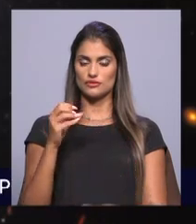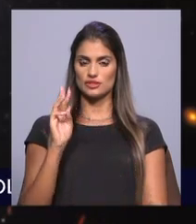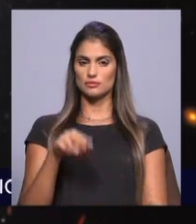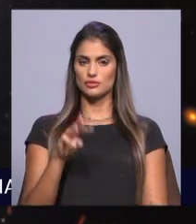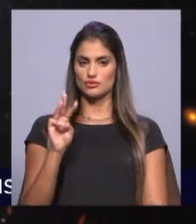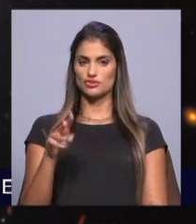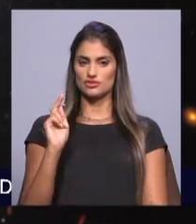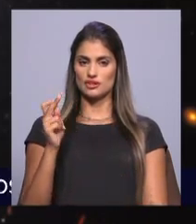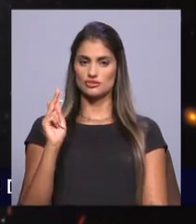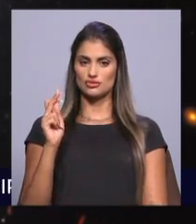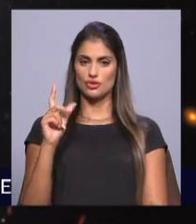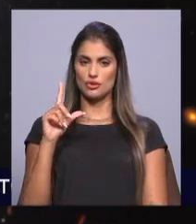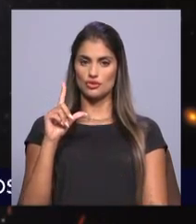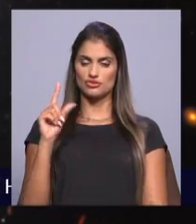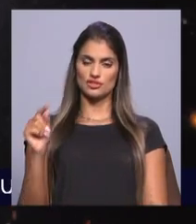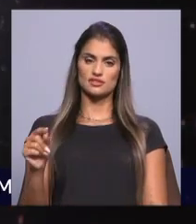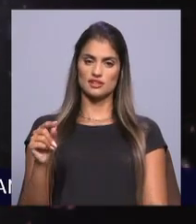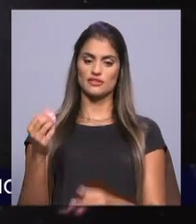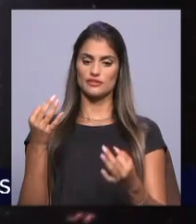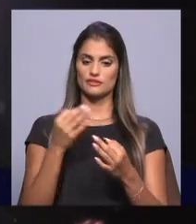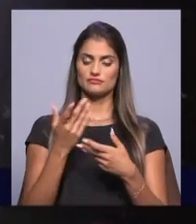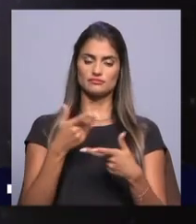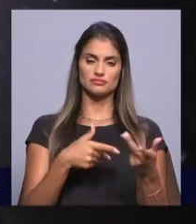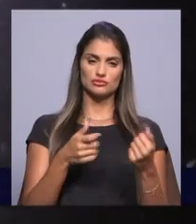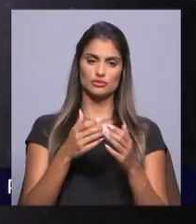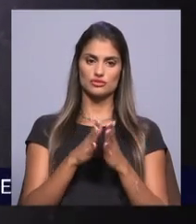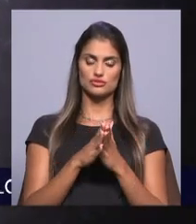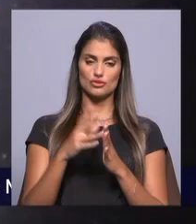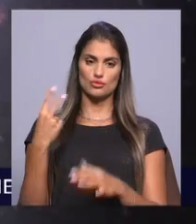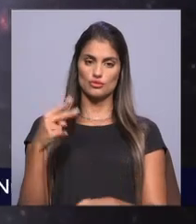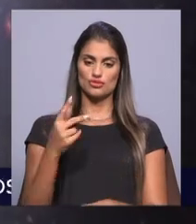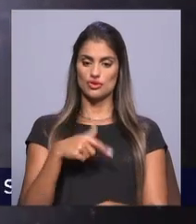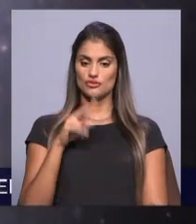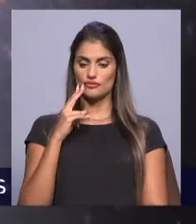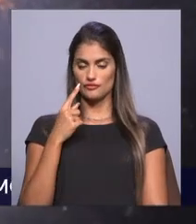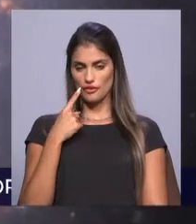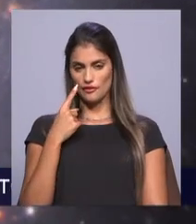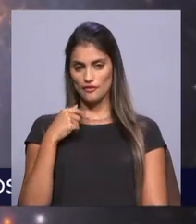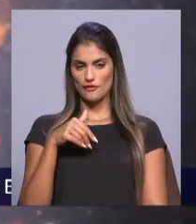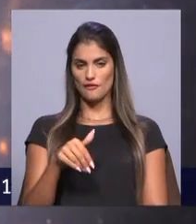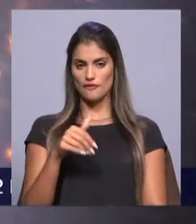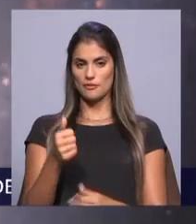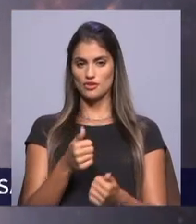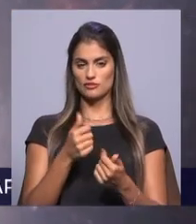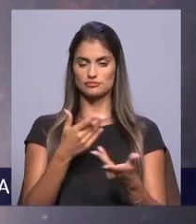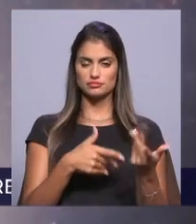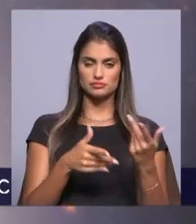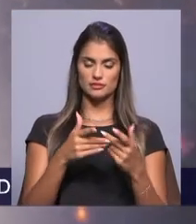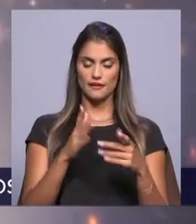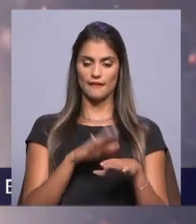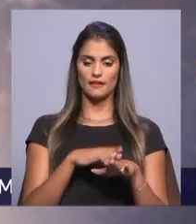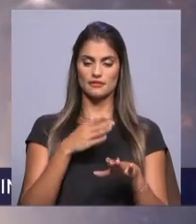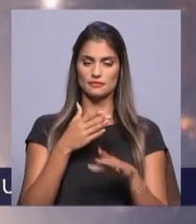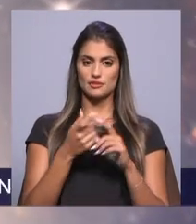anos-luz de distância de nós e, de facto, estão em interação. Aliás, duas delas, que nós vamos ver melhor, estão mesmo numa interação cada vez